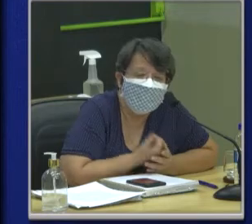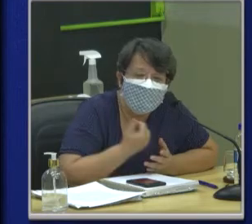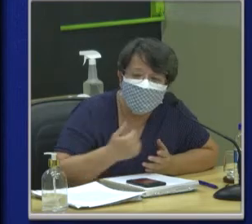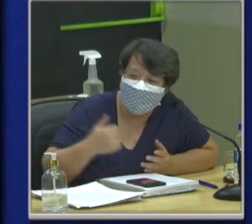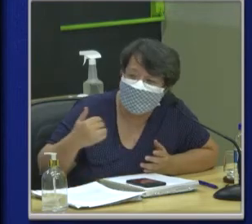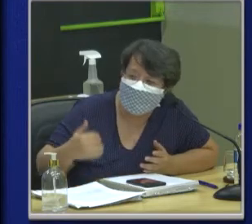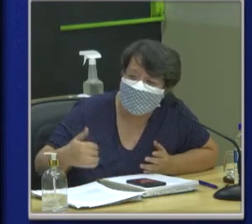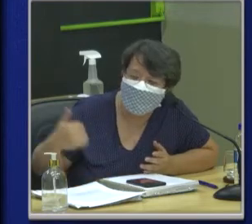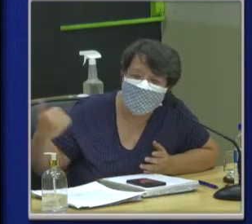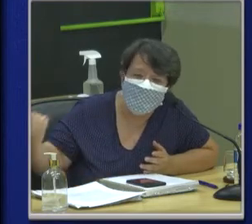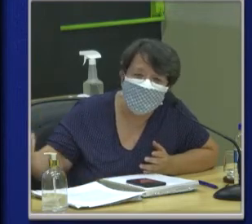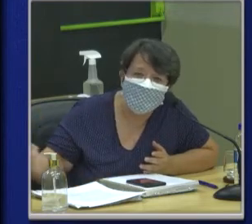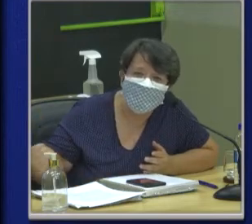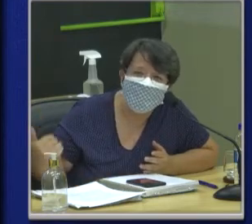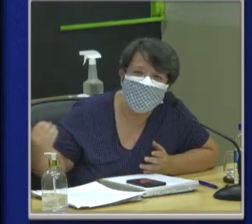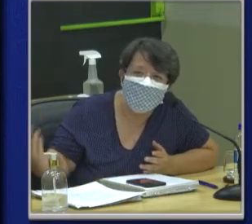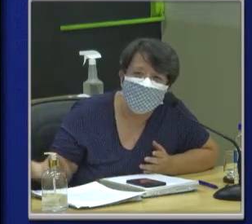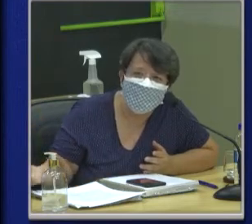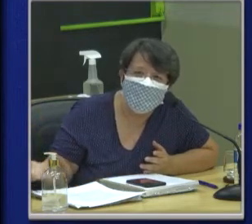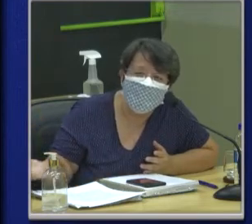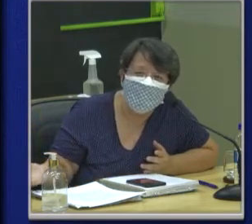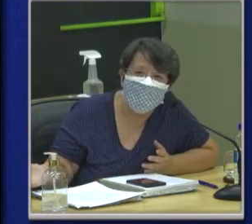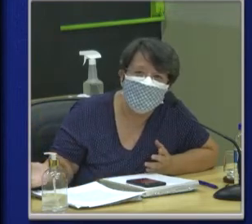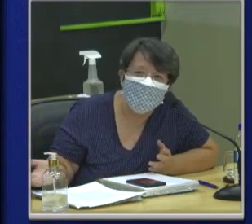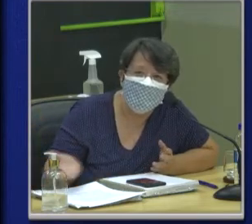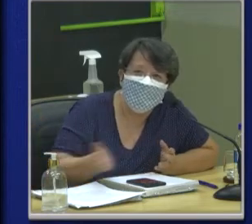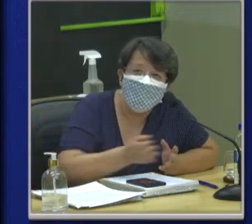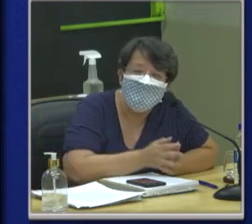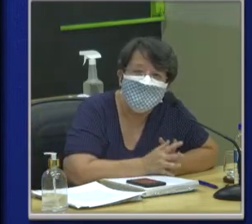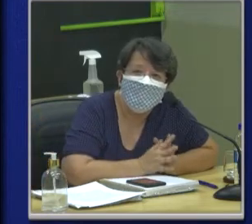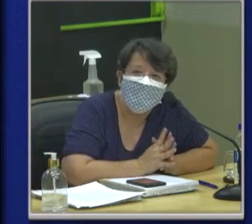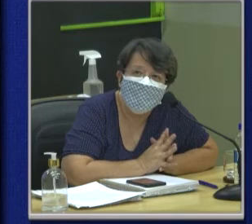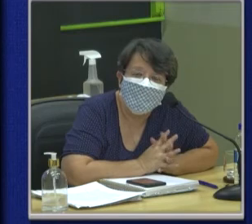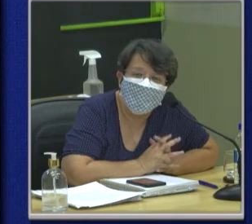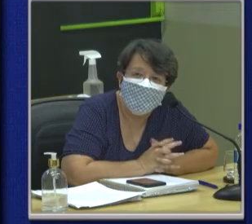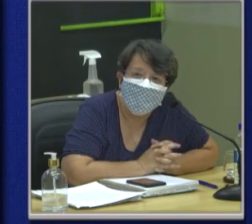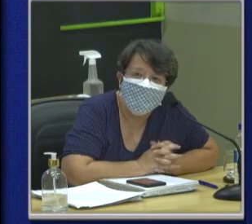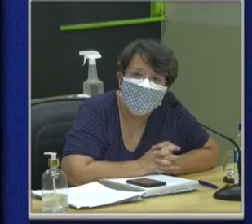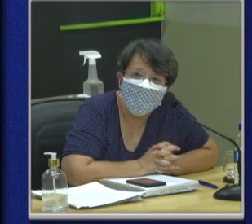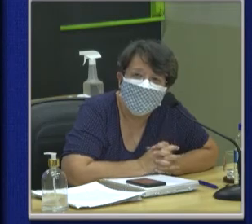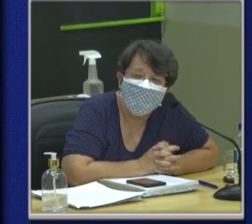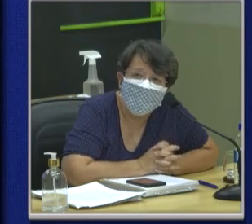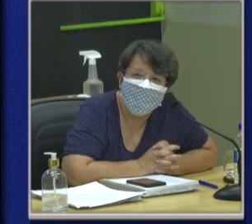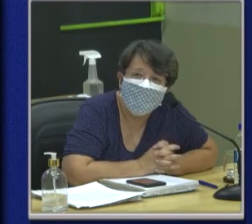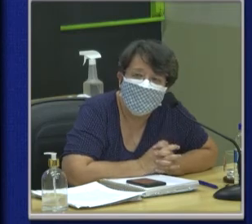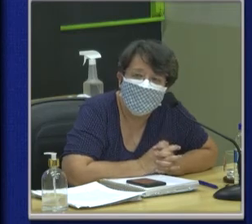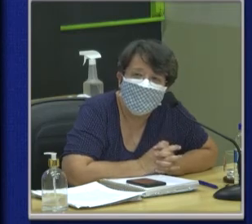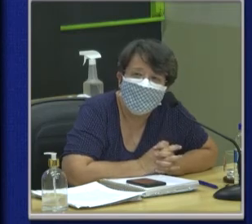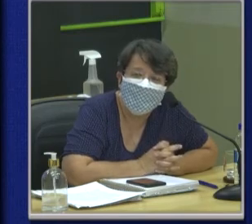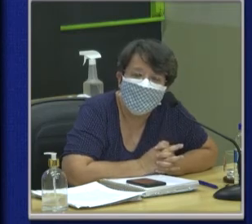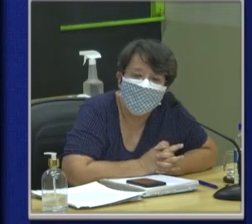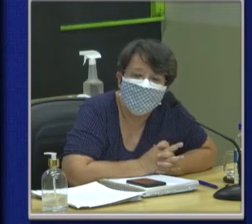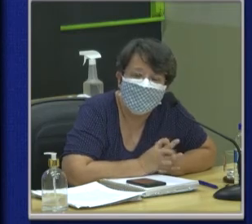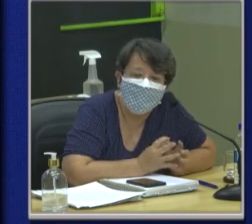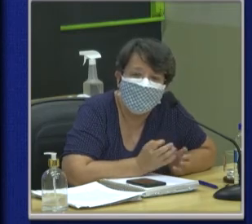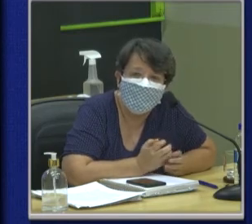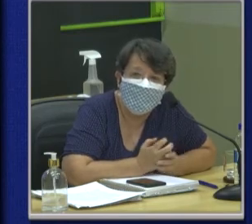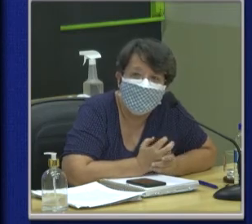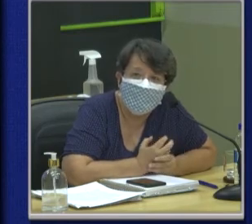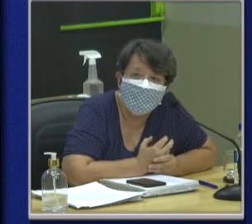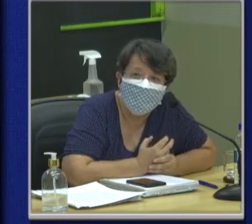acontecer é através do contato próximo das pessoas. Então, diante desse momento que a gente se encontra, onde